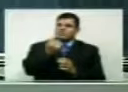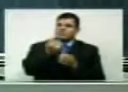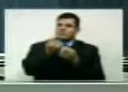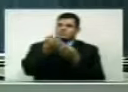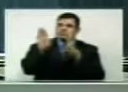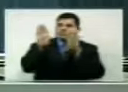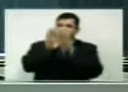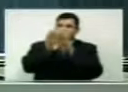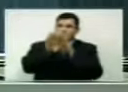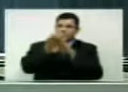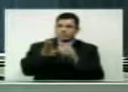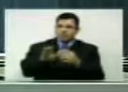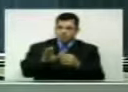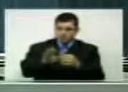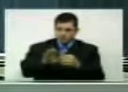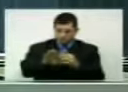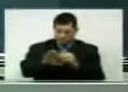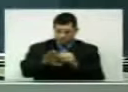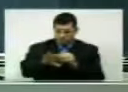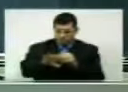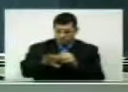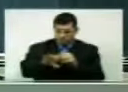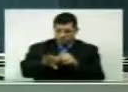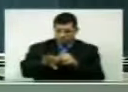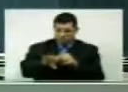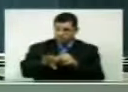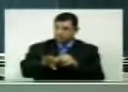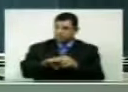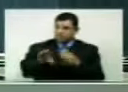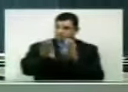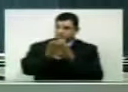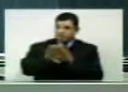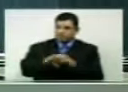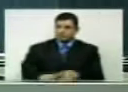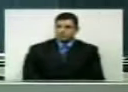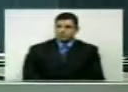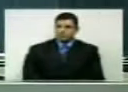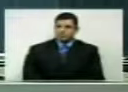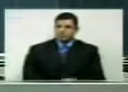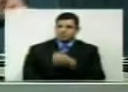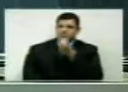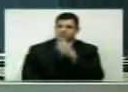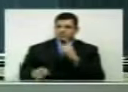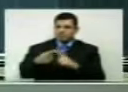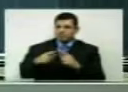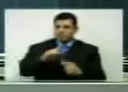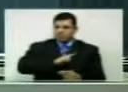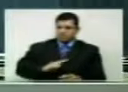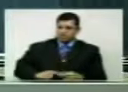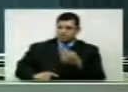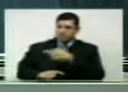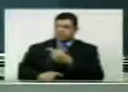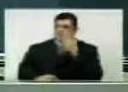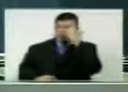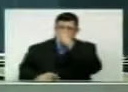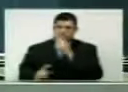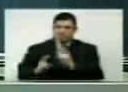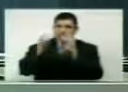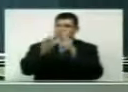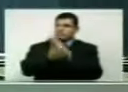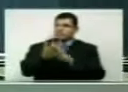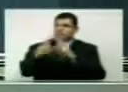absolutamente todos os hospitais do governo do estado do Amazonas fecham. Porque o governo monta lá um belo prédio